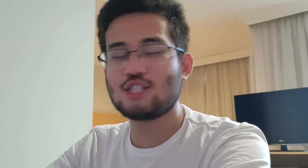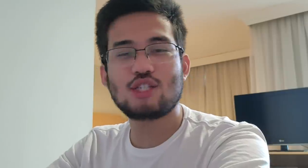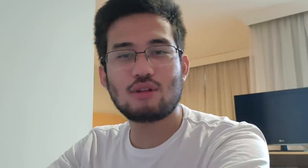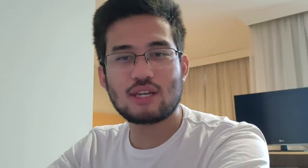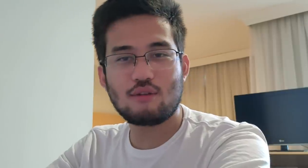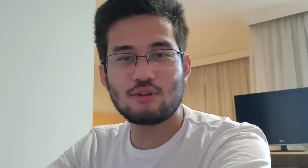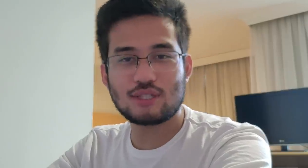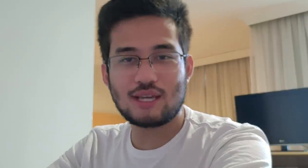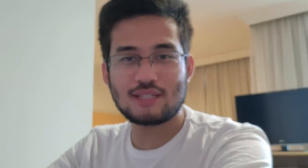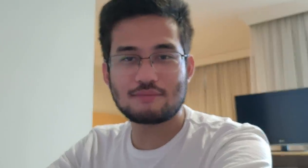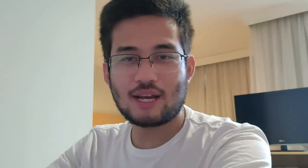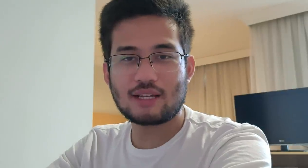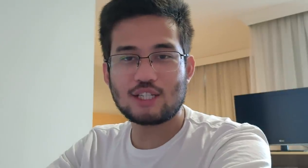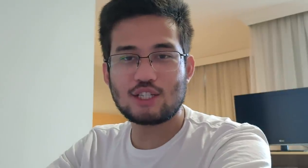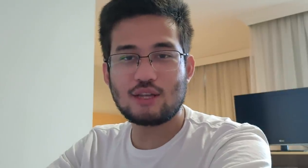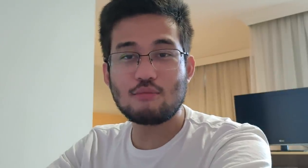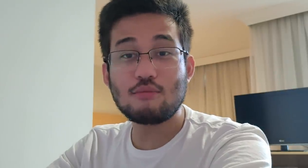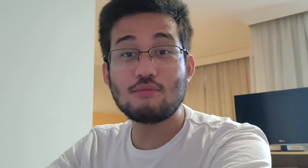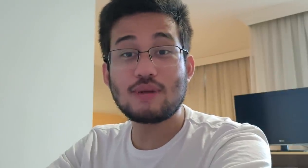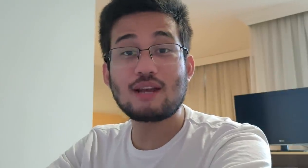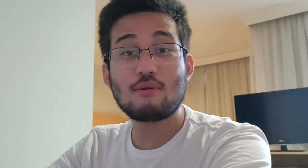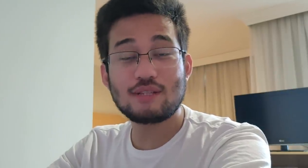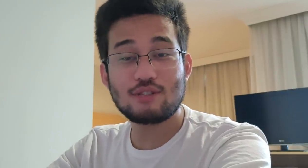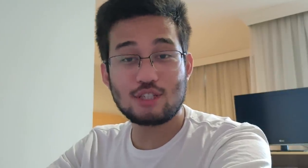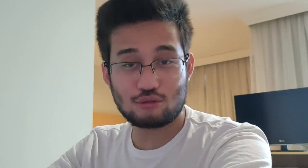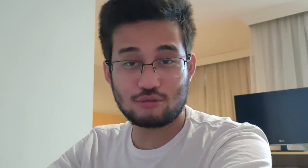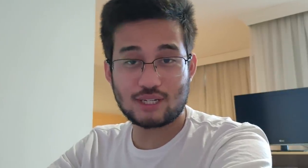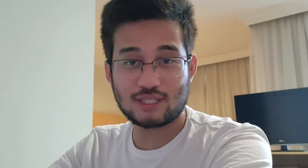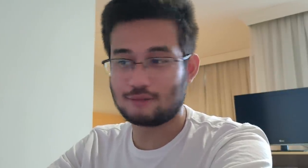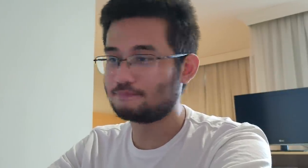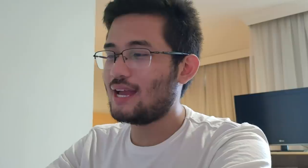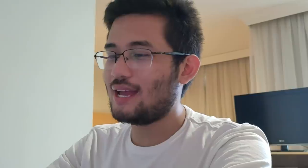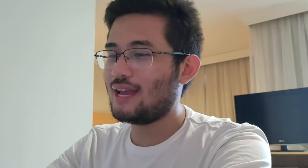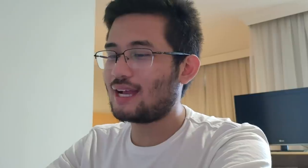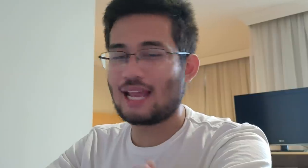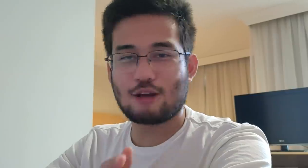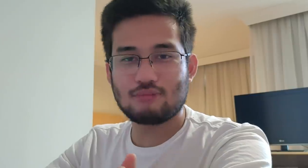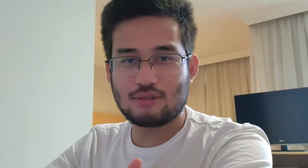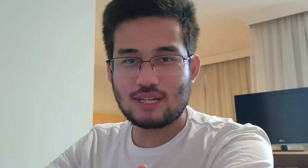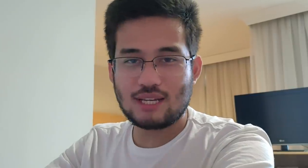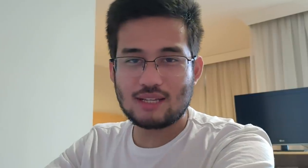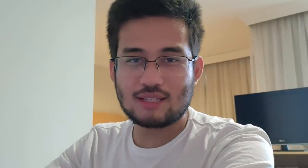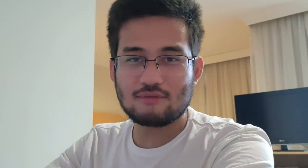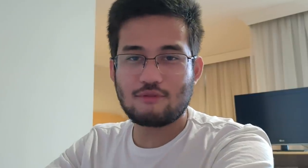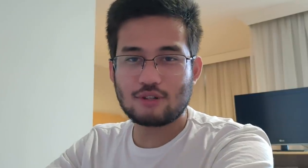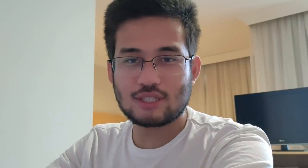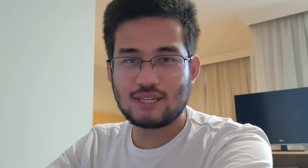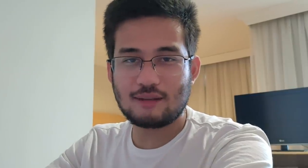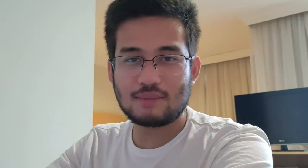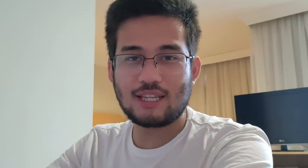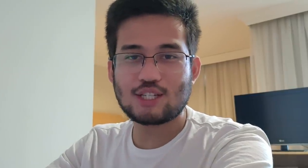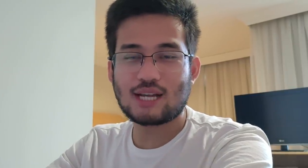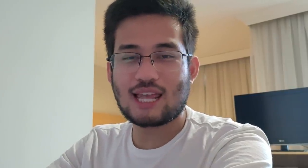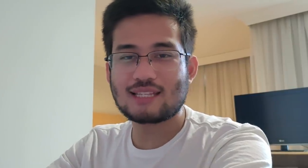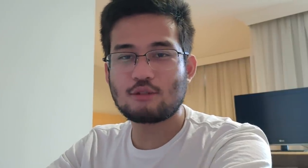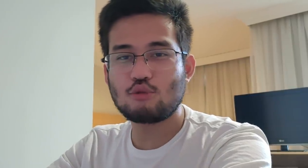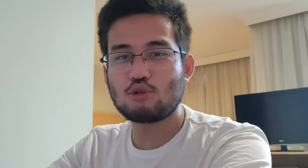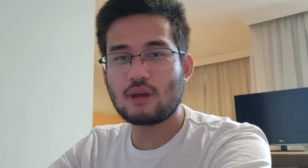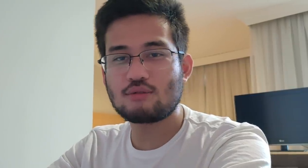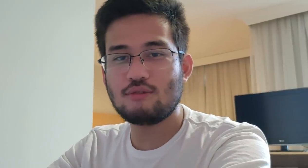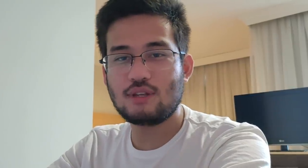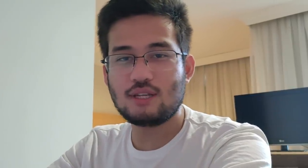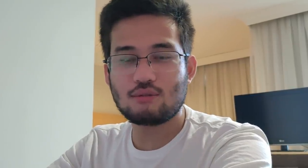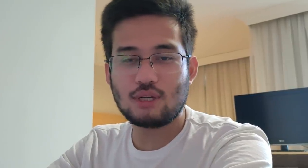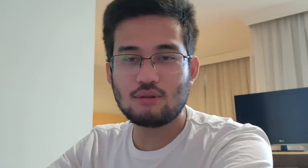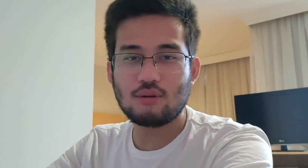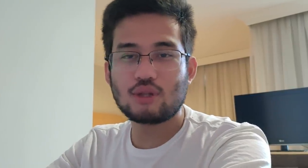vou assisti-lo aqui com vocês para que a gente tenha um pequeno momento de descontração. É claro, não sem antes você, né, deixar aquelas 5